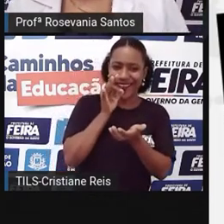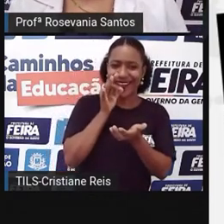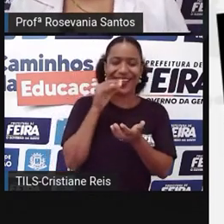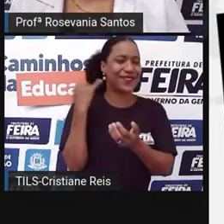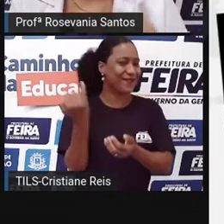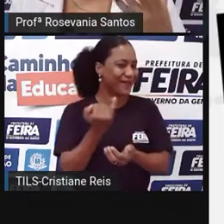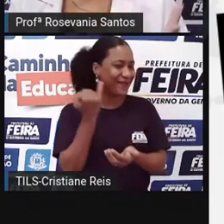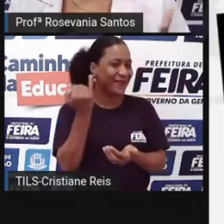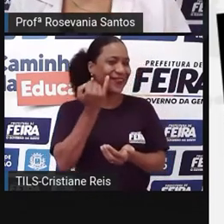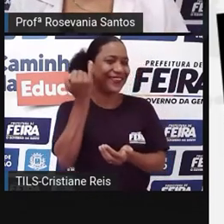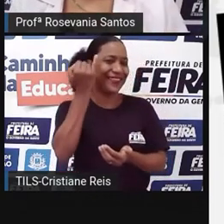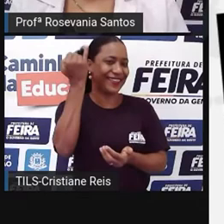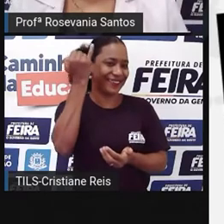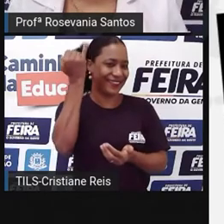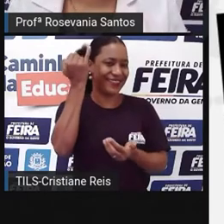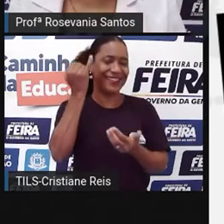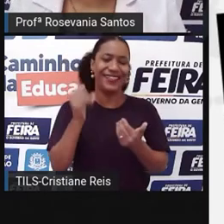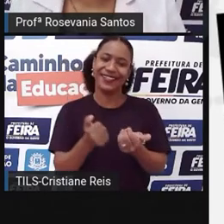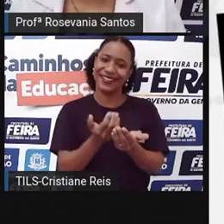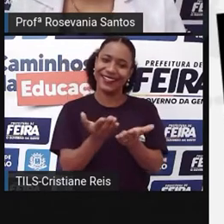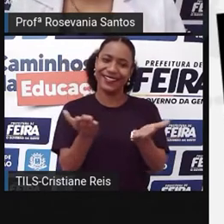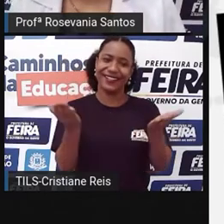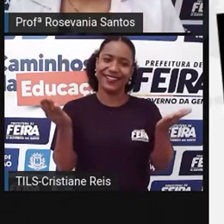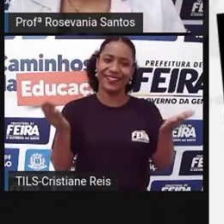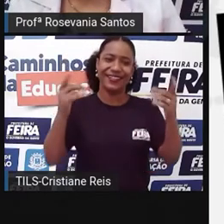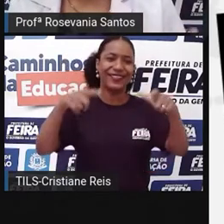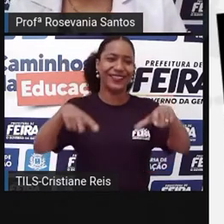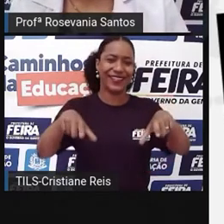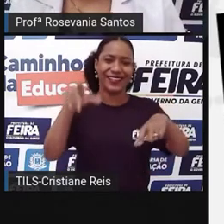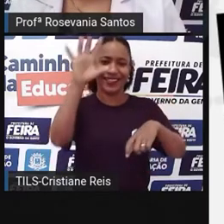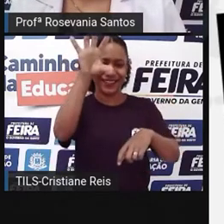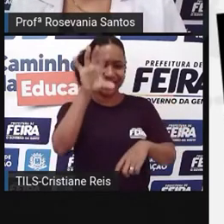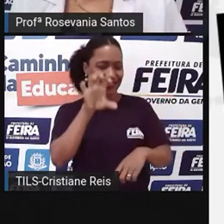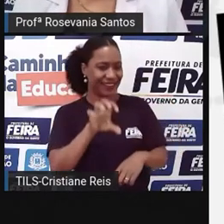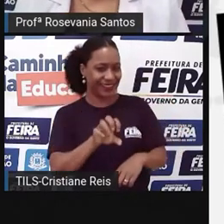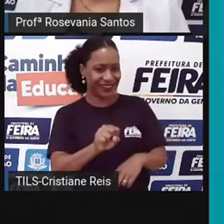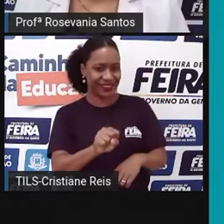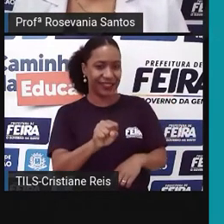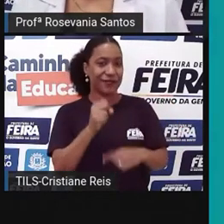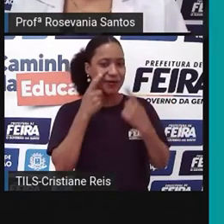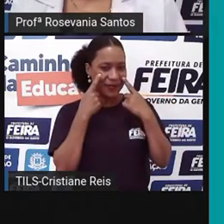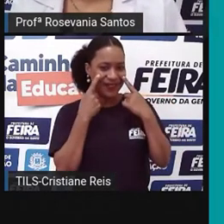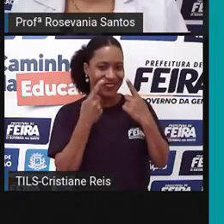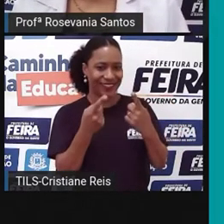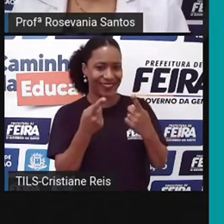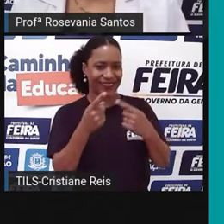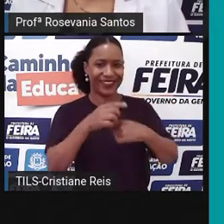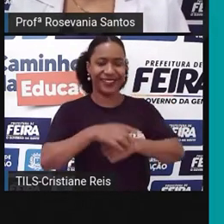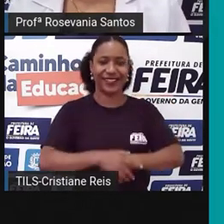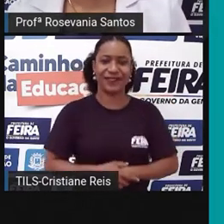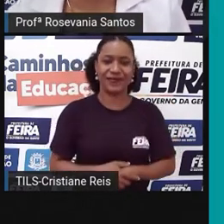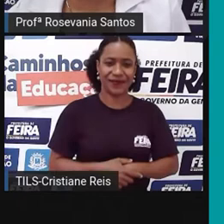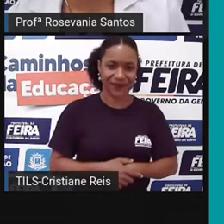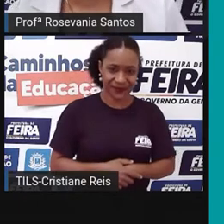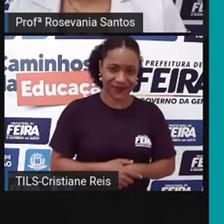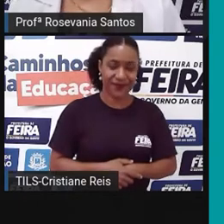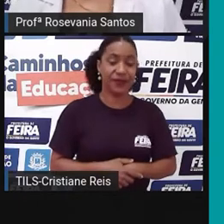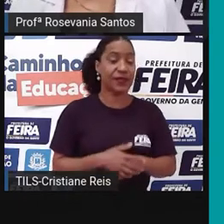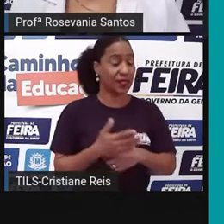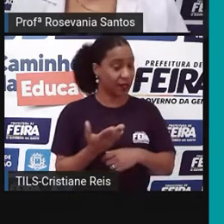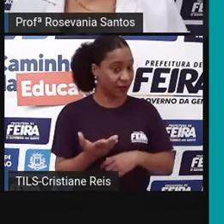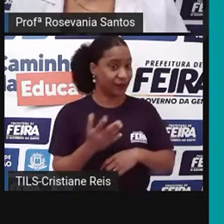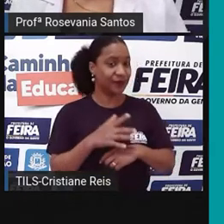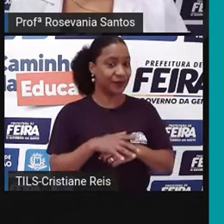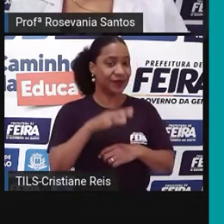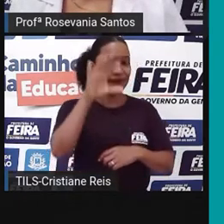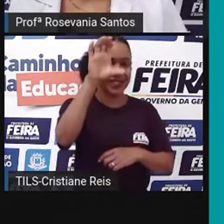é, bora dizer assim, um presente dessa região para nossa gastronomia. Então vamos lá. A região Centro-Sul é